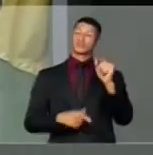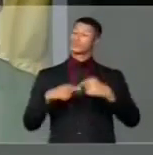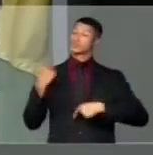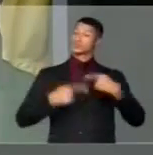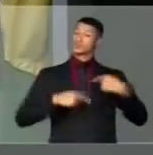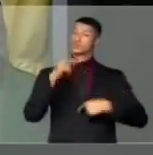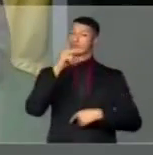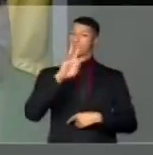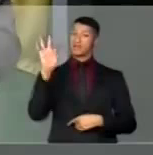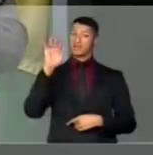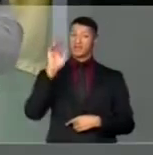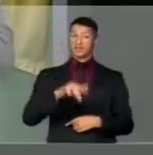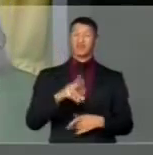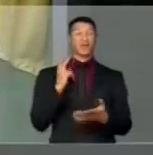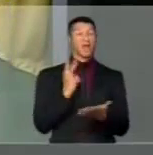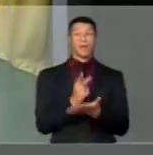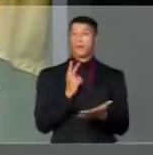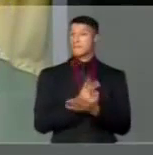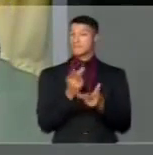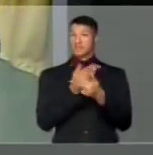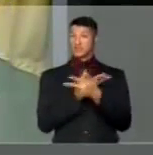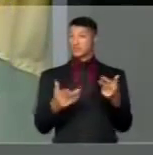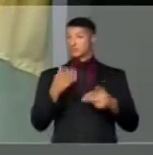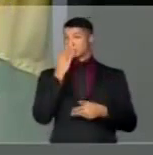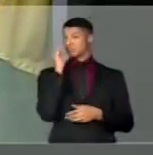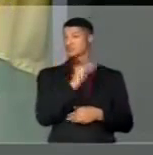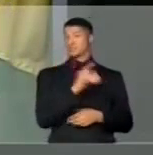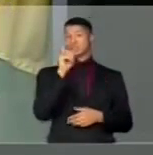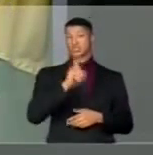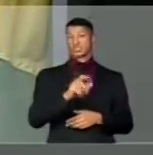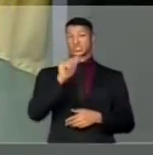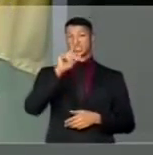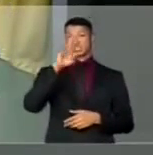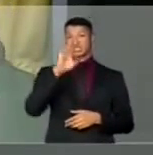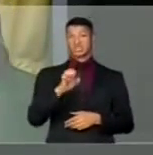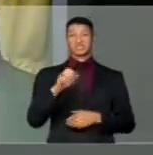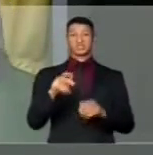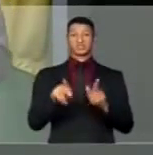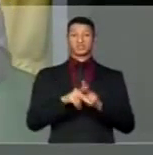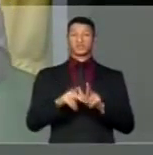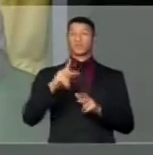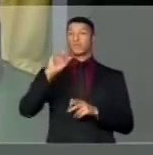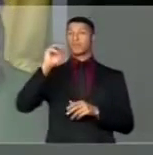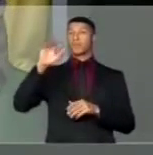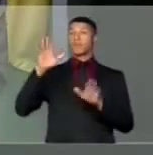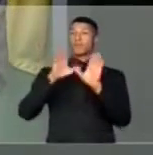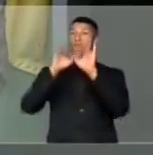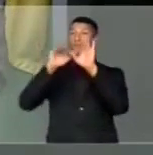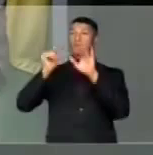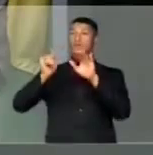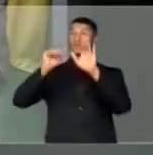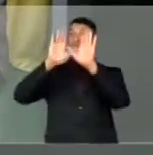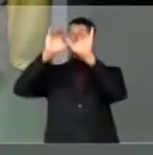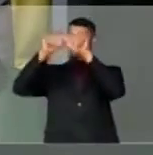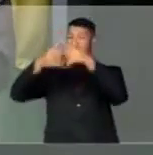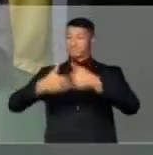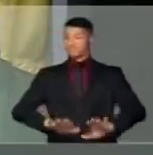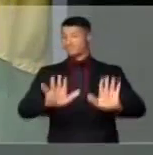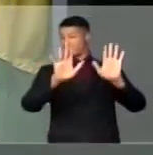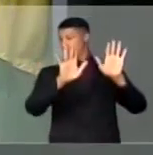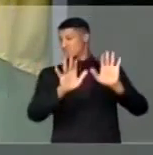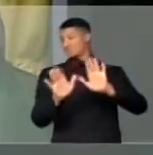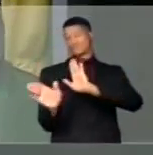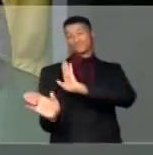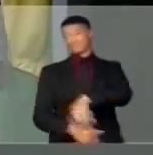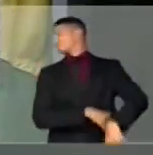com um petista é a mesma coisa de você jogar xadrez com um pombo. Ele derruba as peças do xadrez,